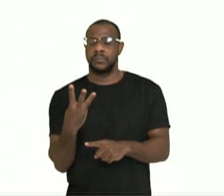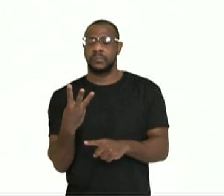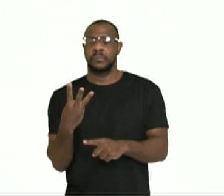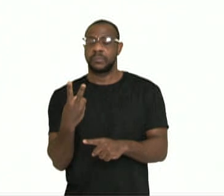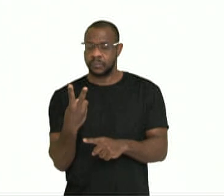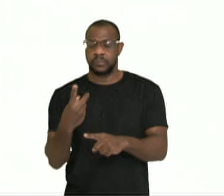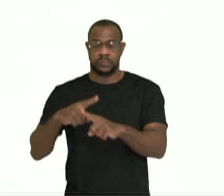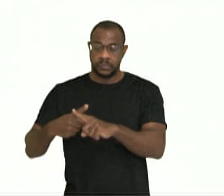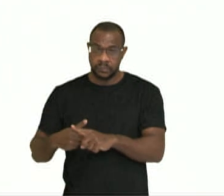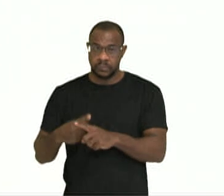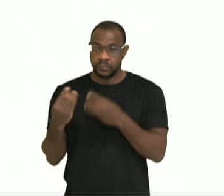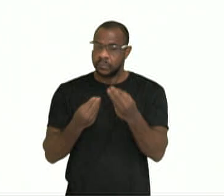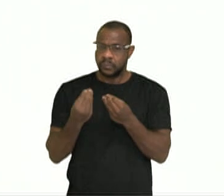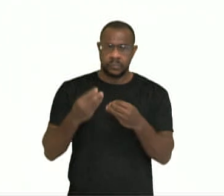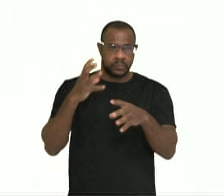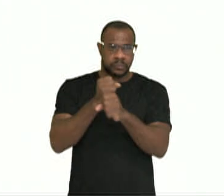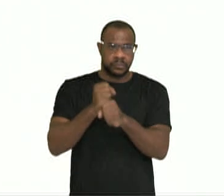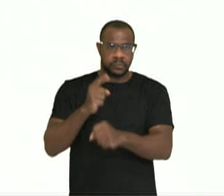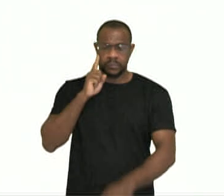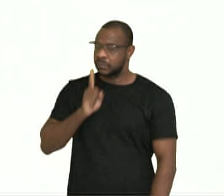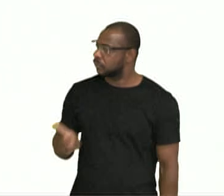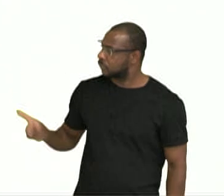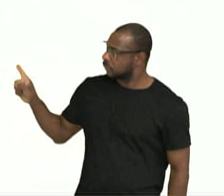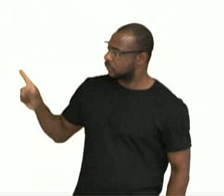Vamos conferir? Olha lá.